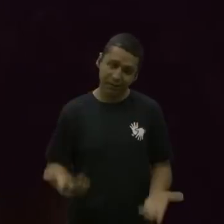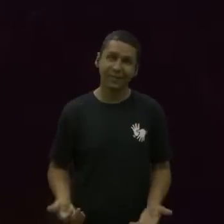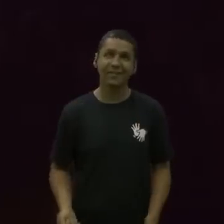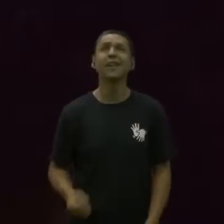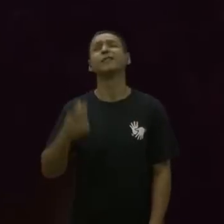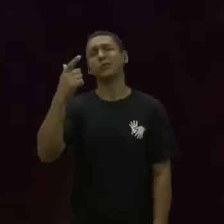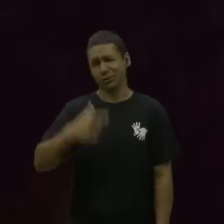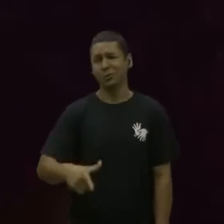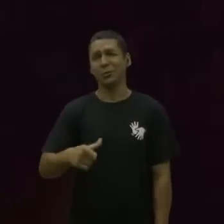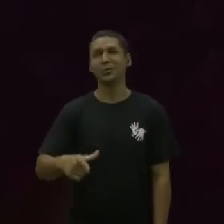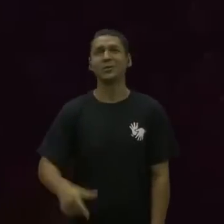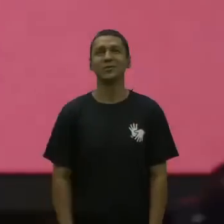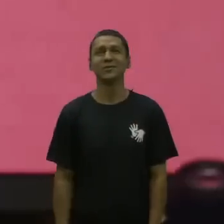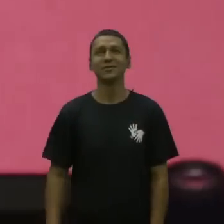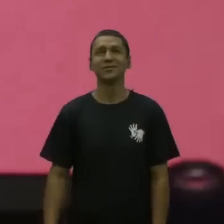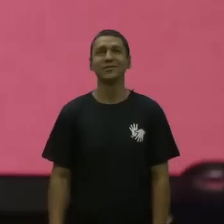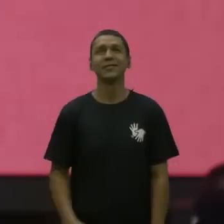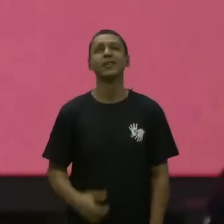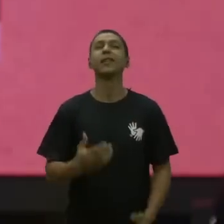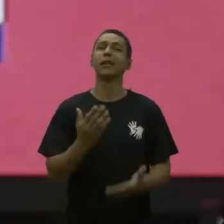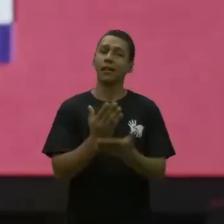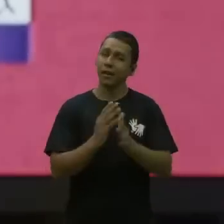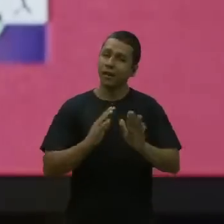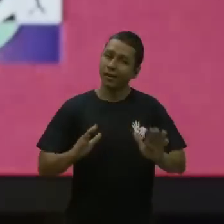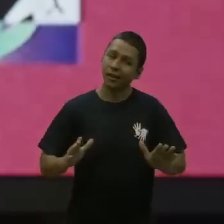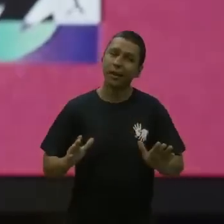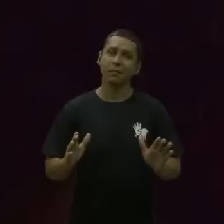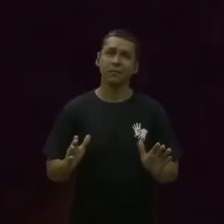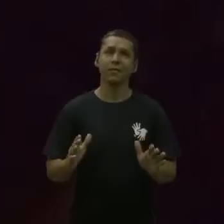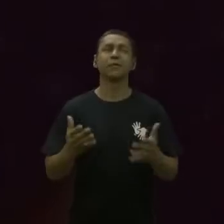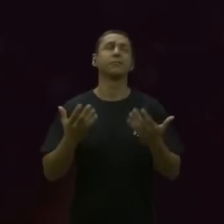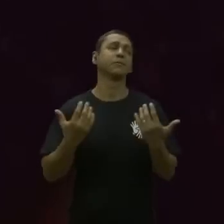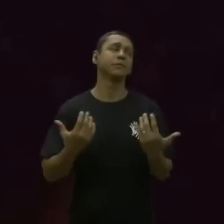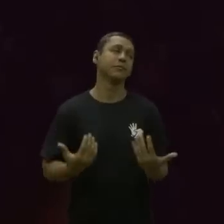vamos de novo. E eu encerro aqui.